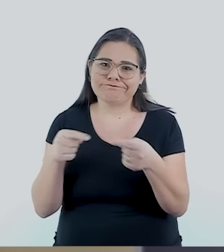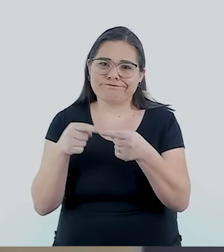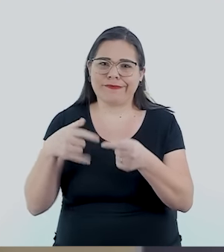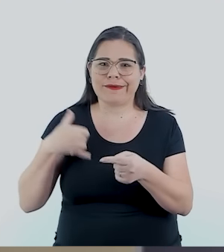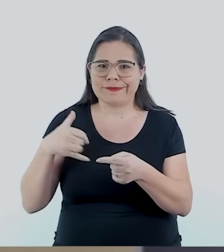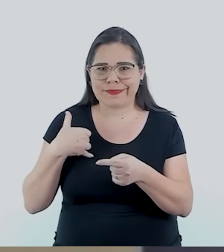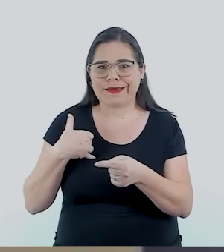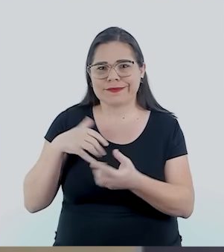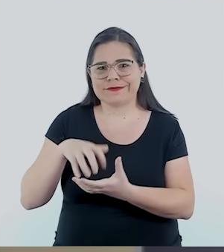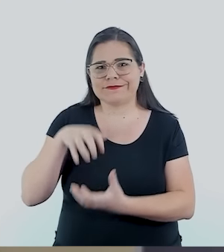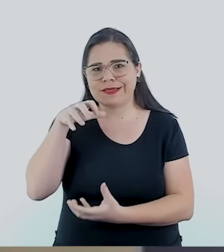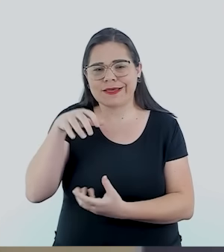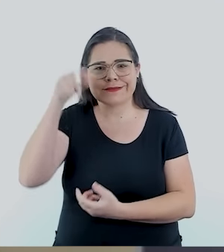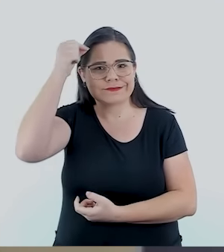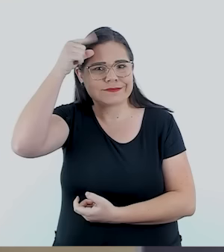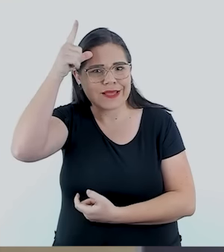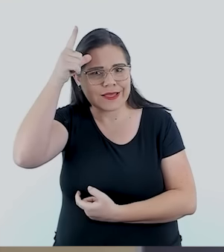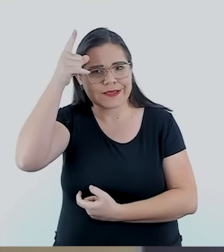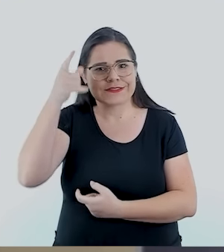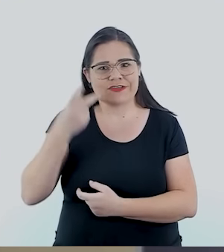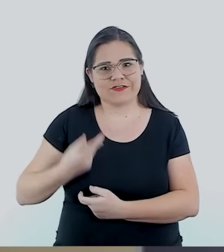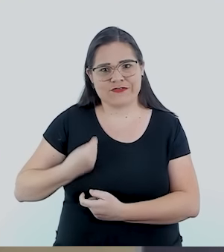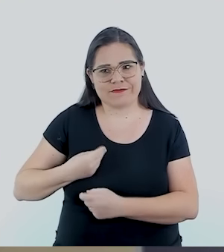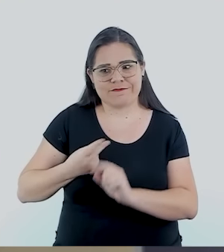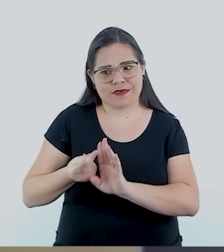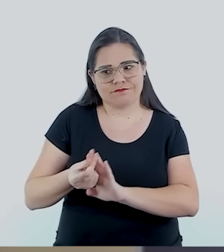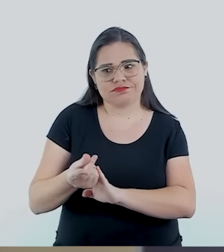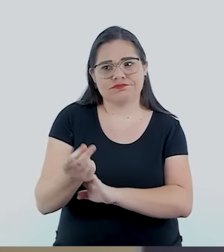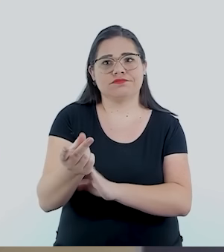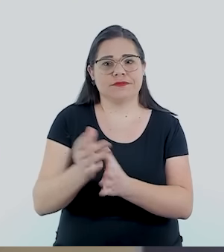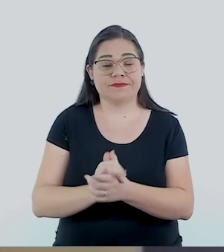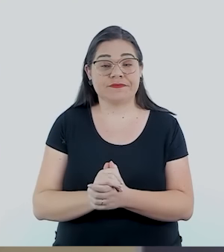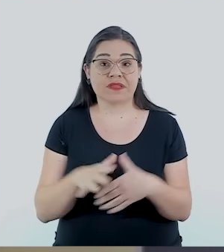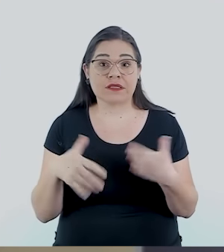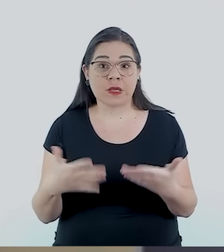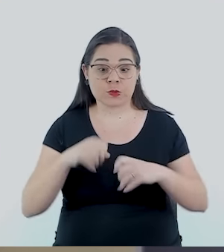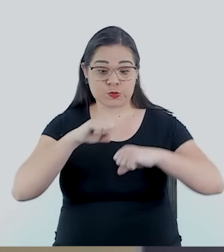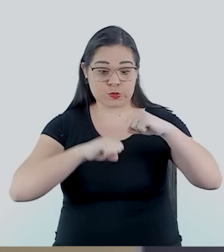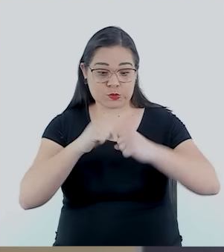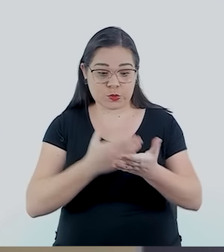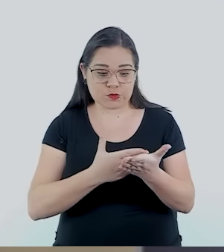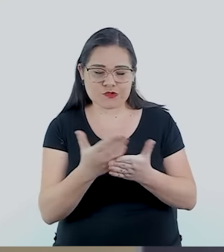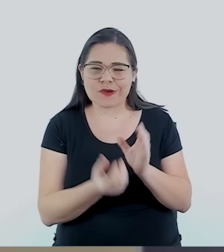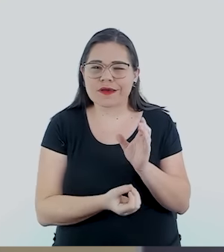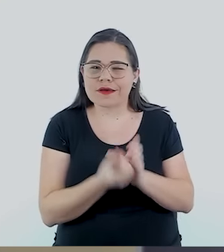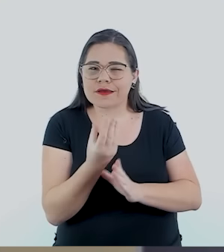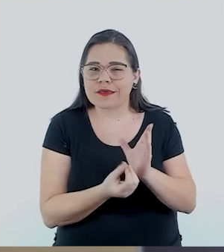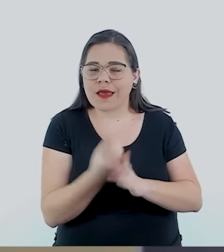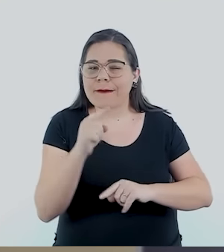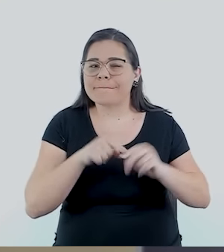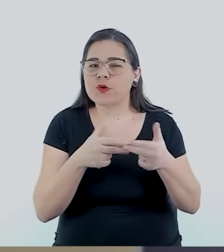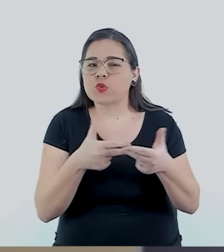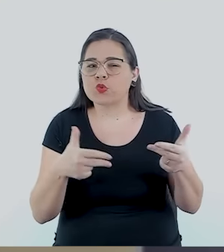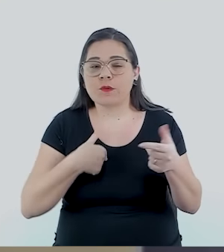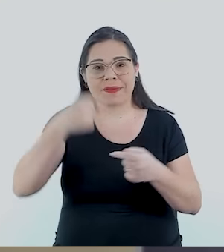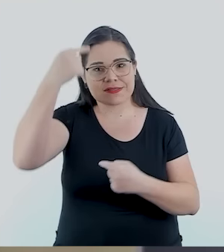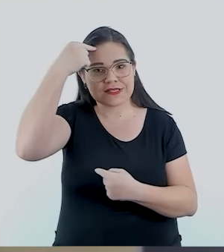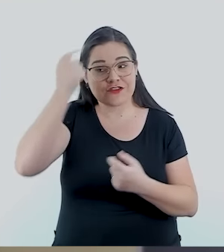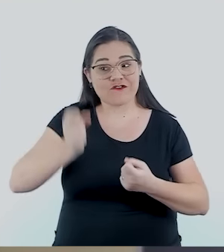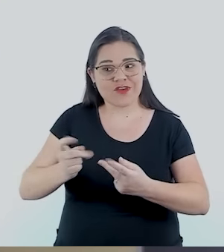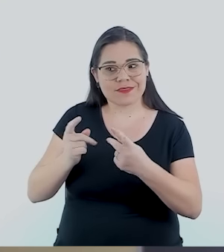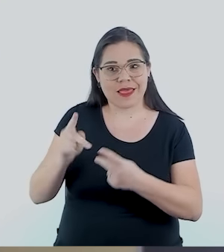à longevidade à maturidade então a indústria começou a desenvolver produtos de olho nesse mercado consumidor